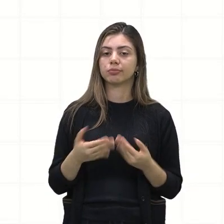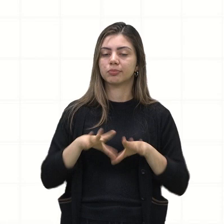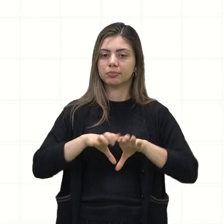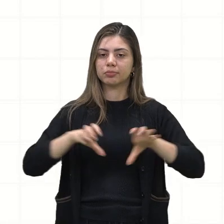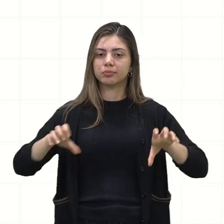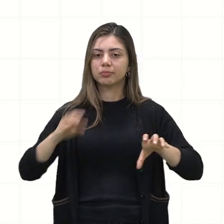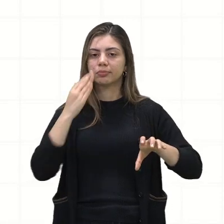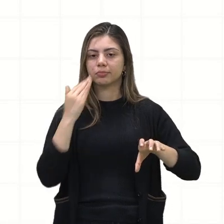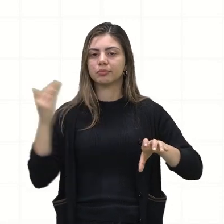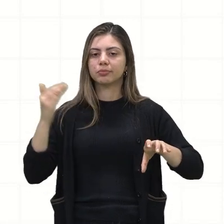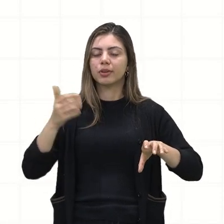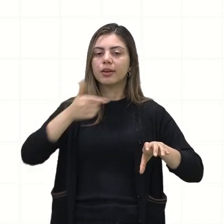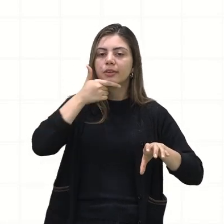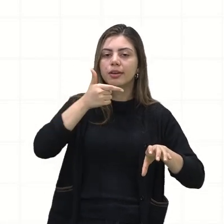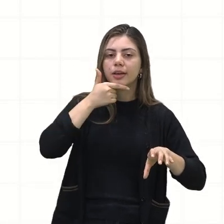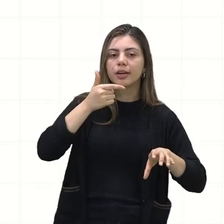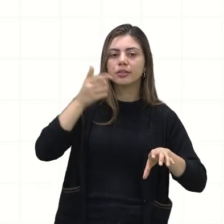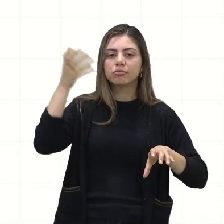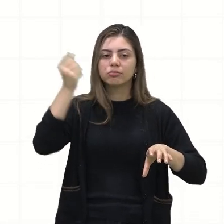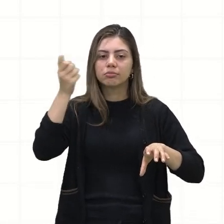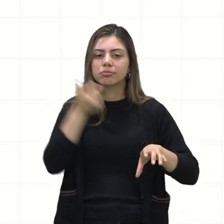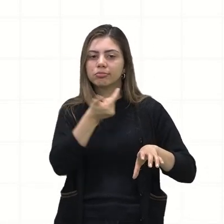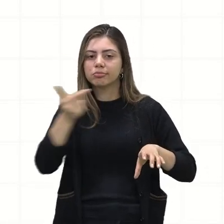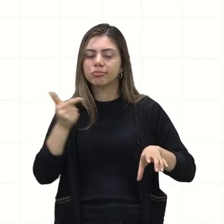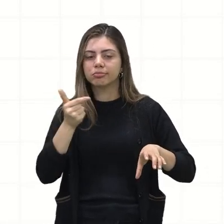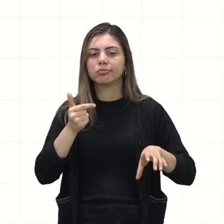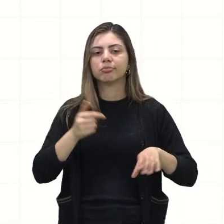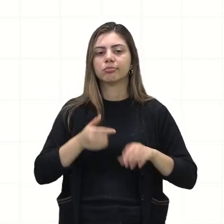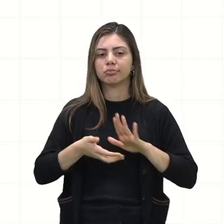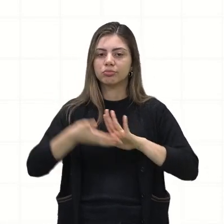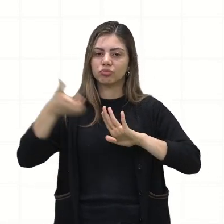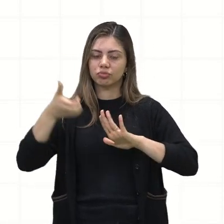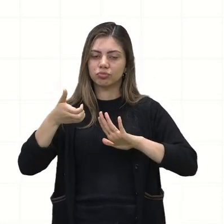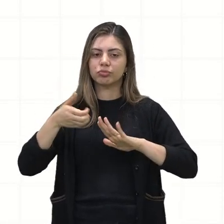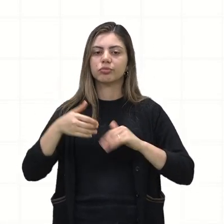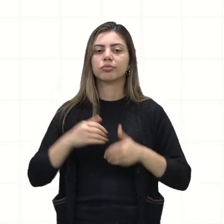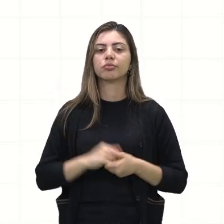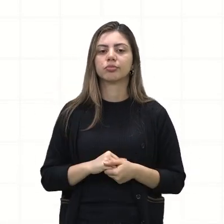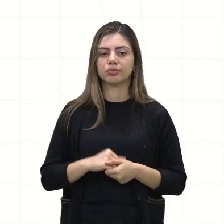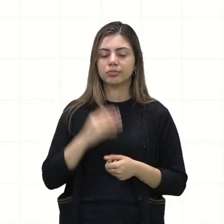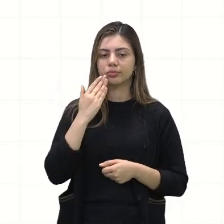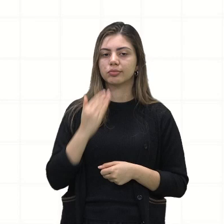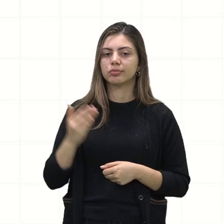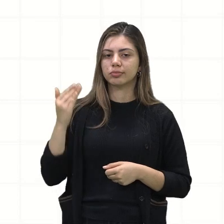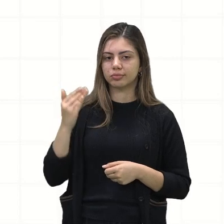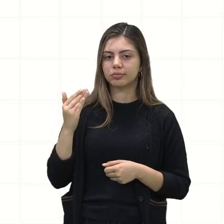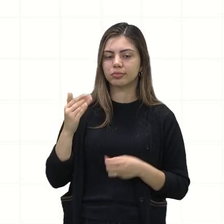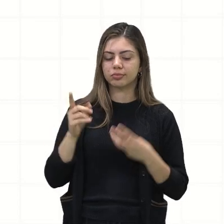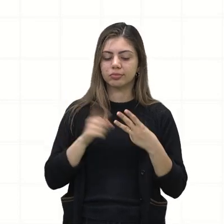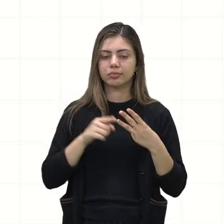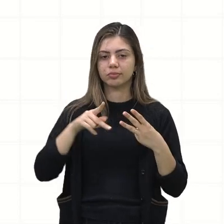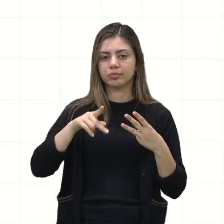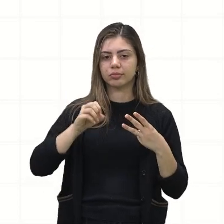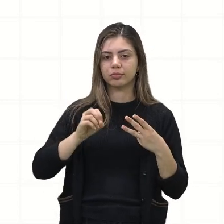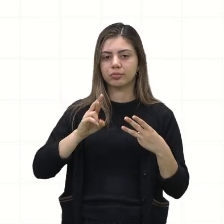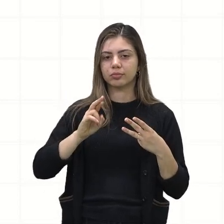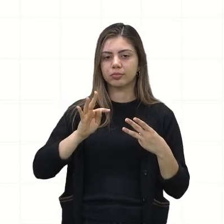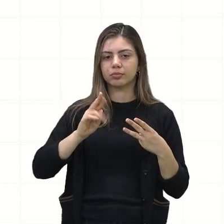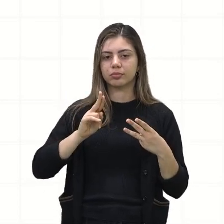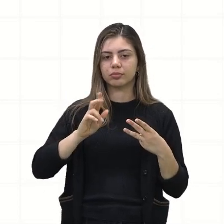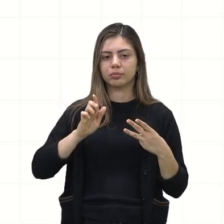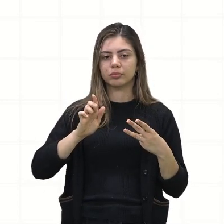Calabresa, queijo, né? Esse queijo aqui, ó, sem lactose, ou a